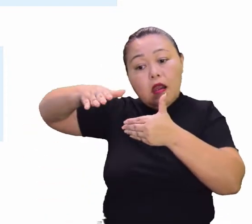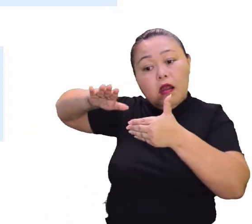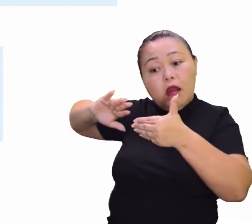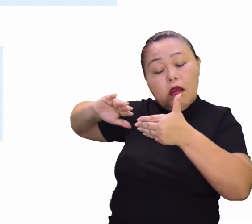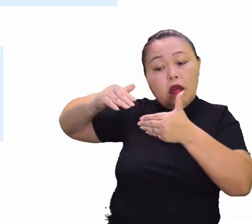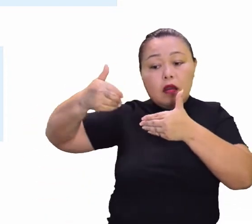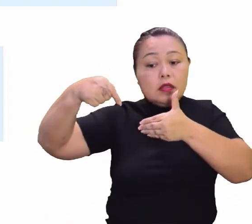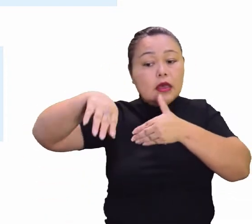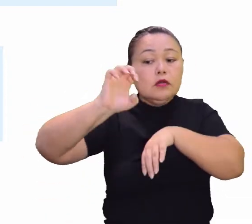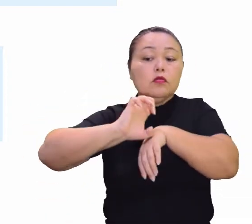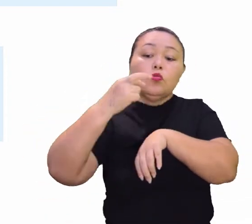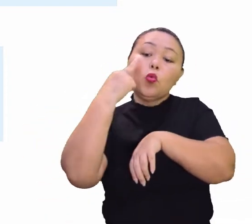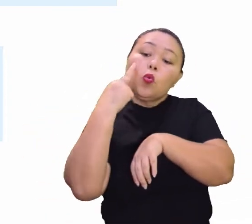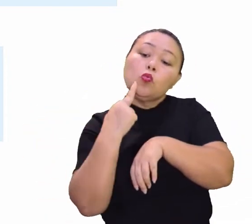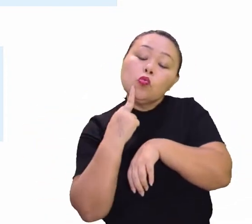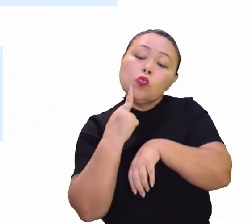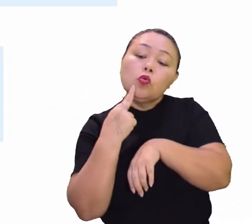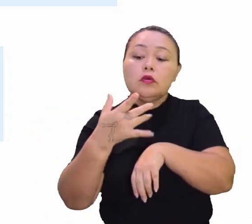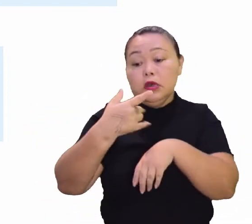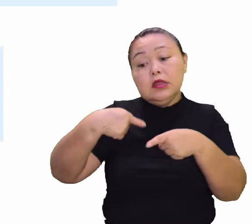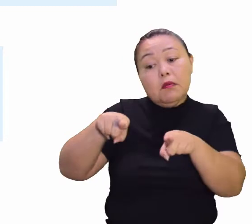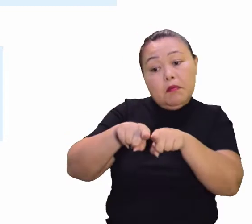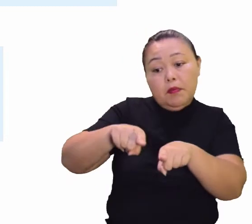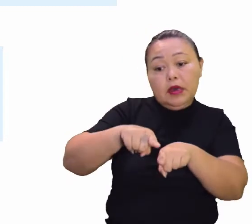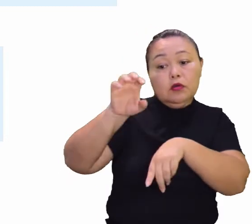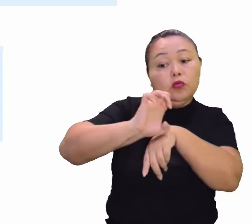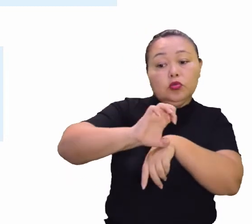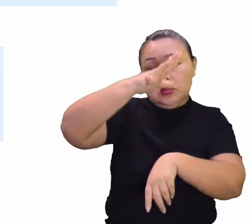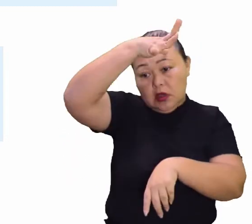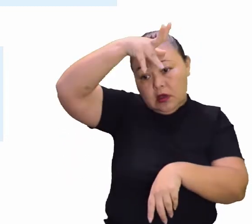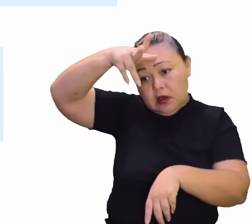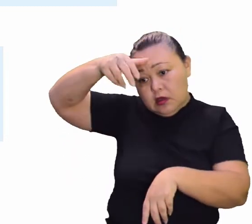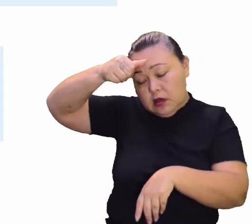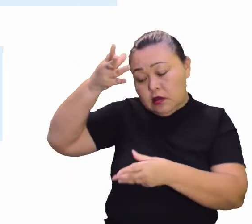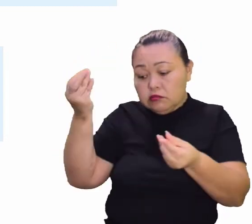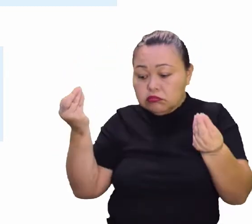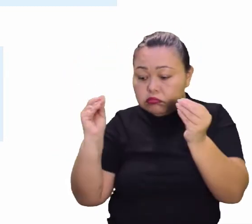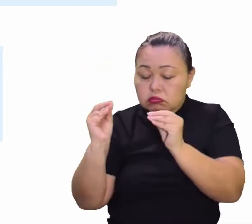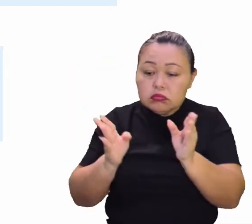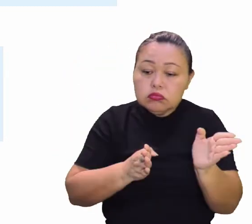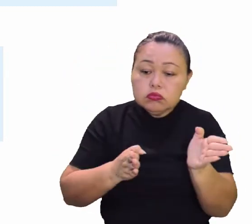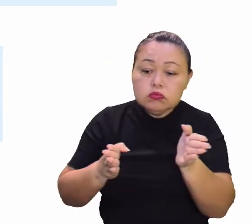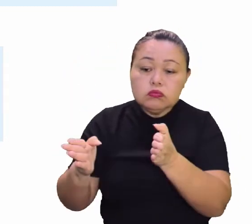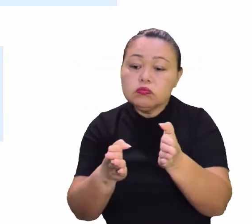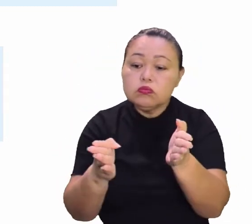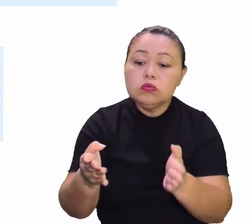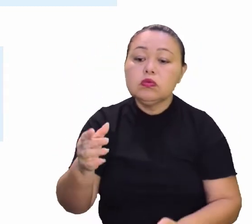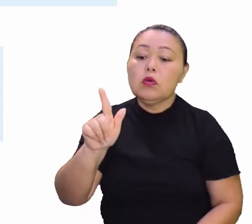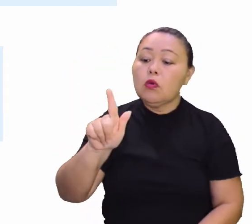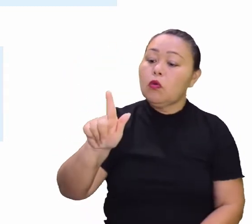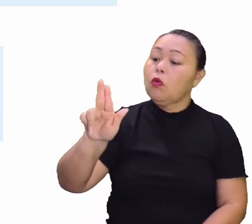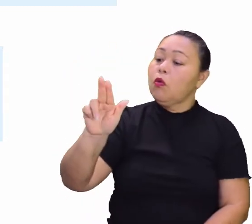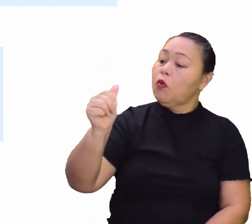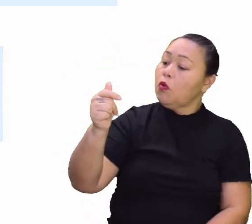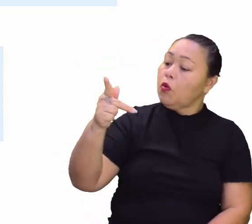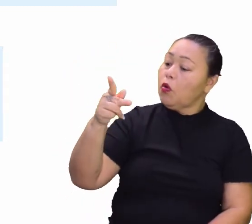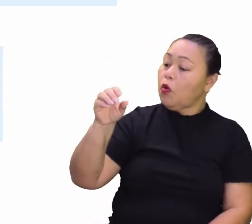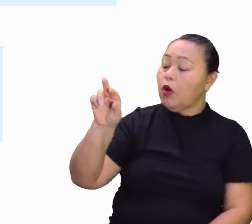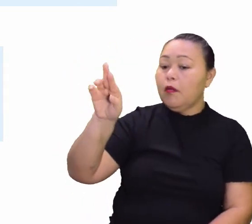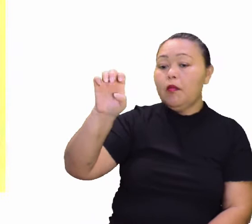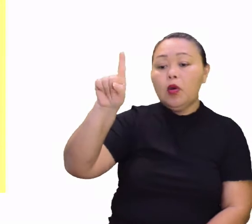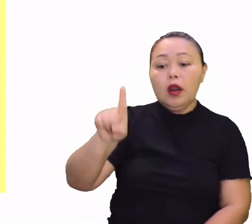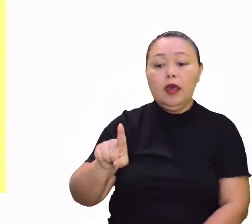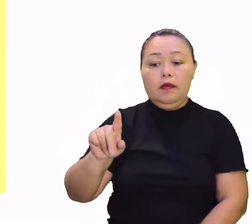que está aqui em Rondônia, né, também no Mato Grosso, a gente tem a formação hidrográfica do Rio Guaporé.